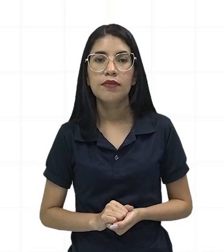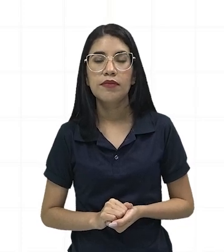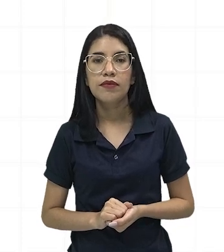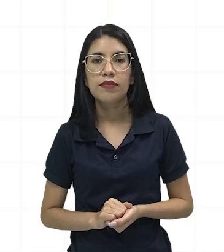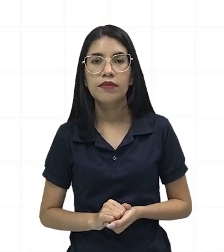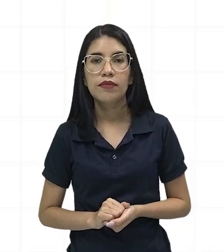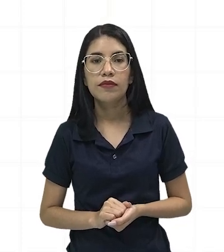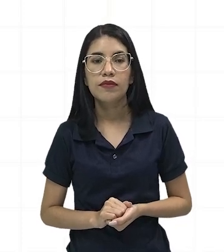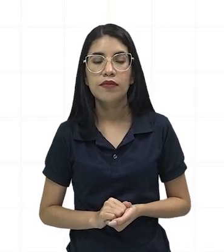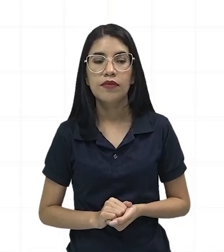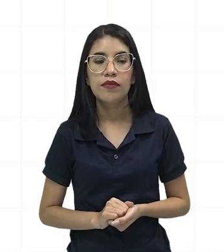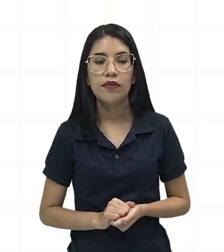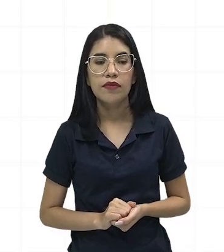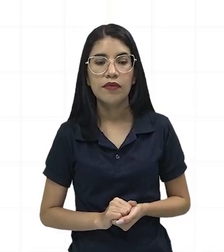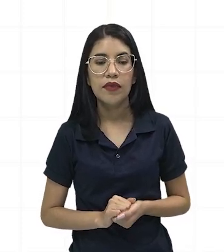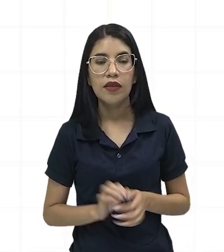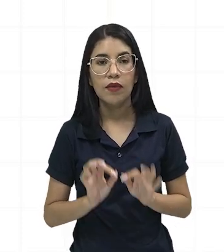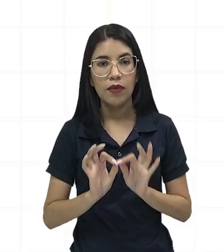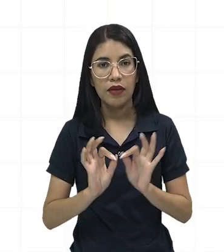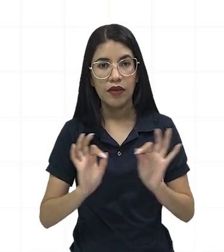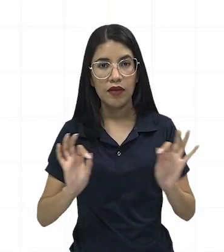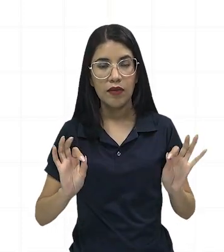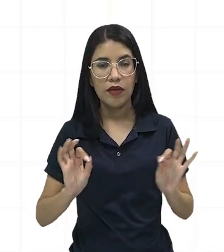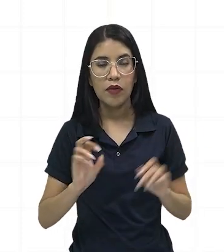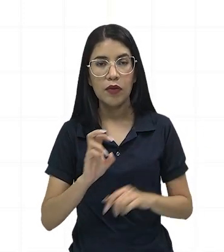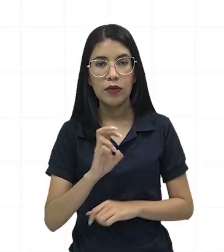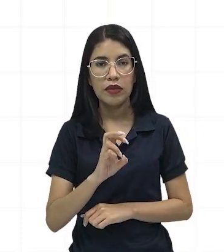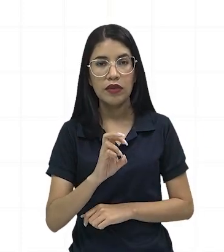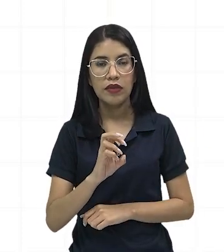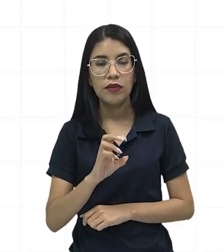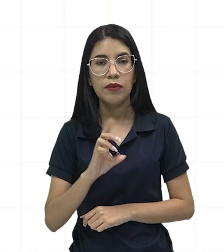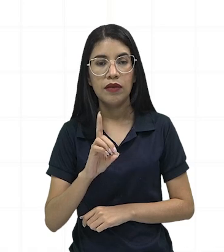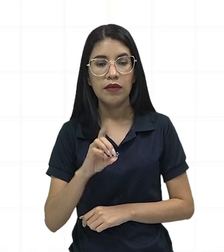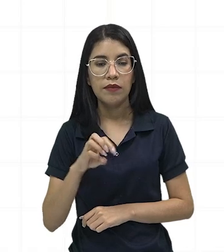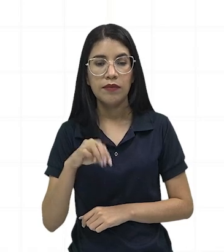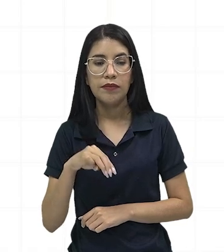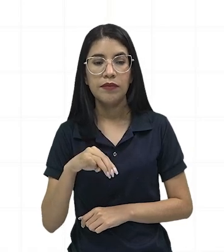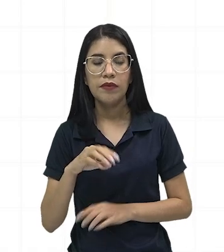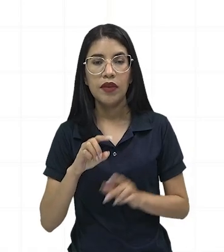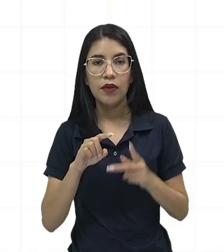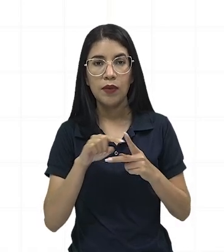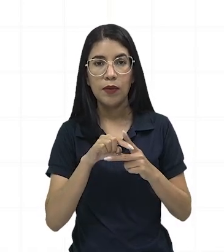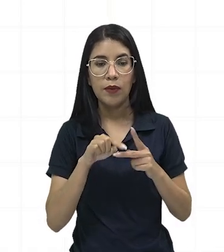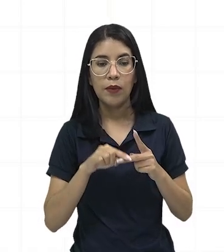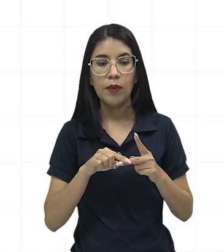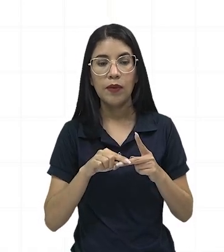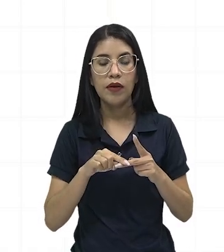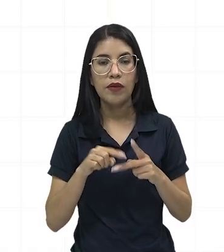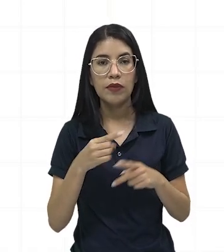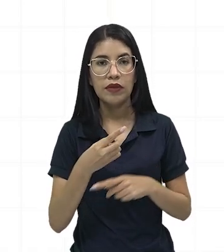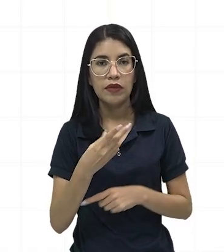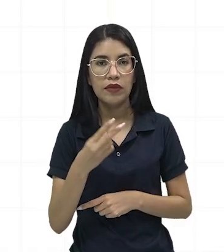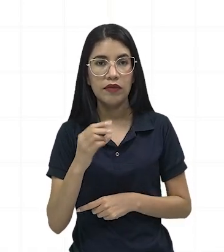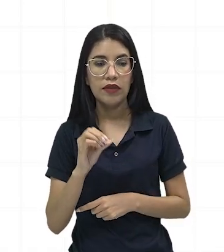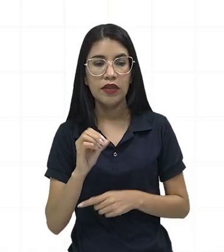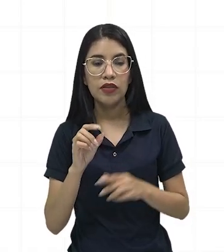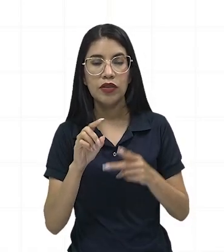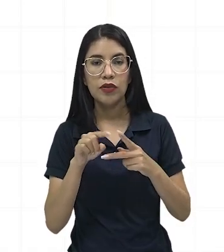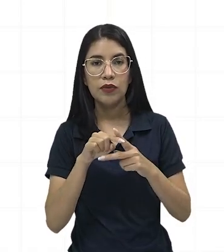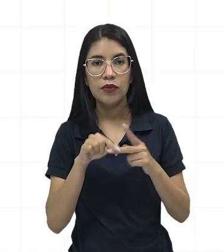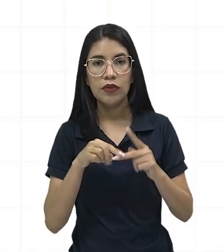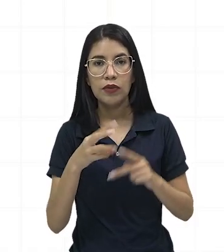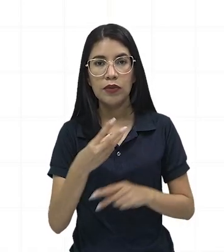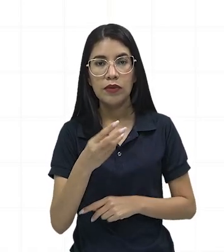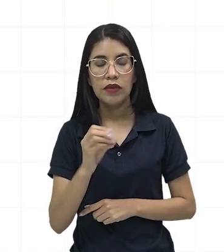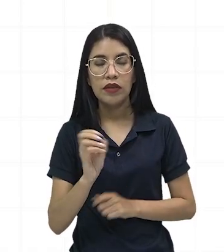lá, lado, temos um ângulo e um ângulo oposto a esse lado. Podemos